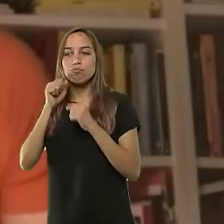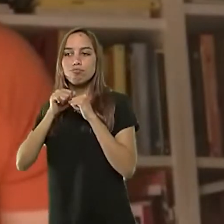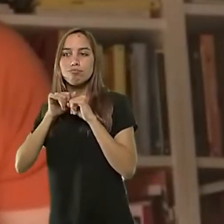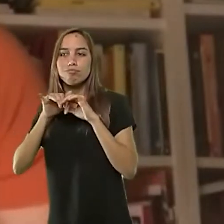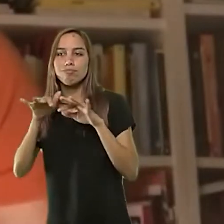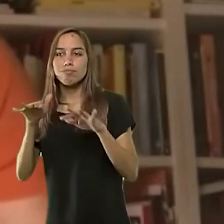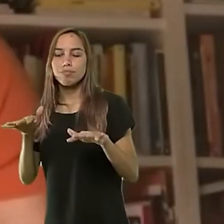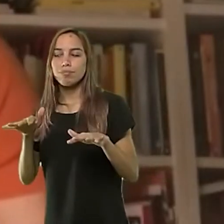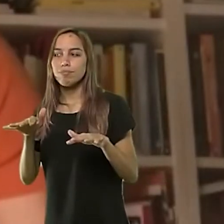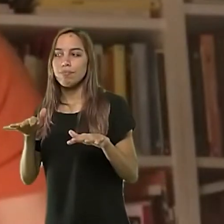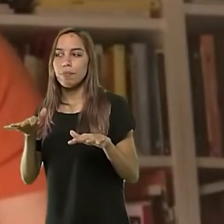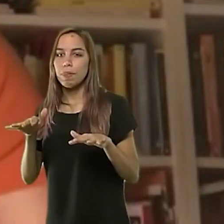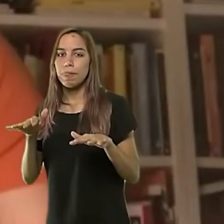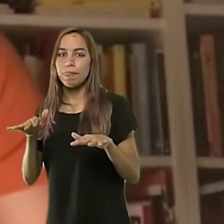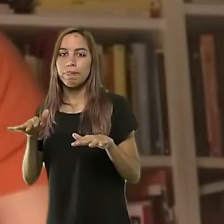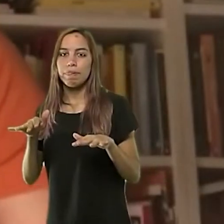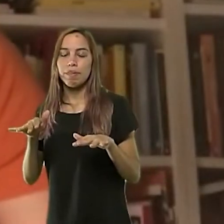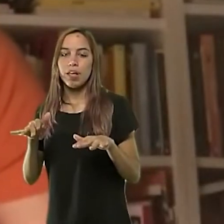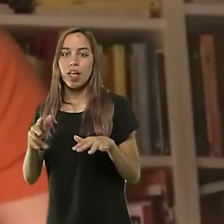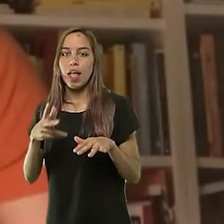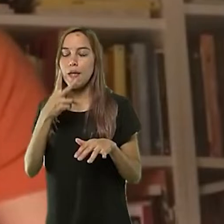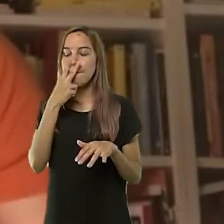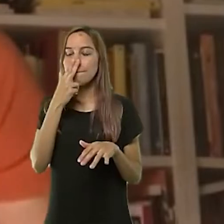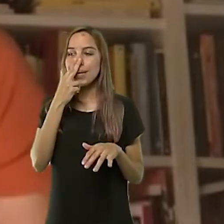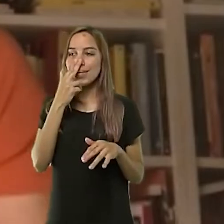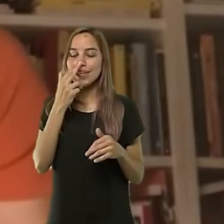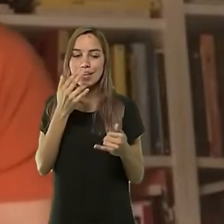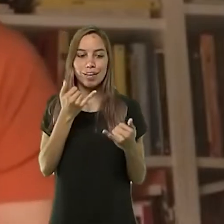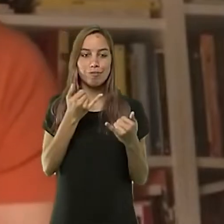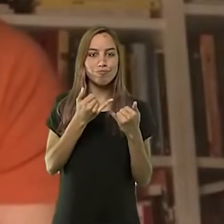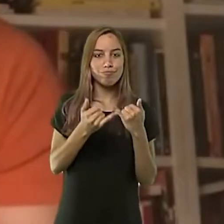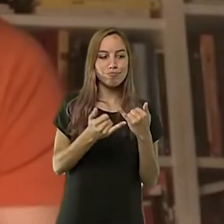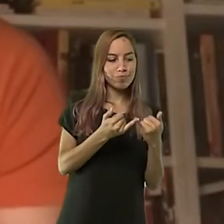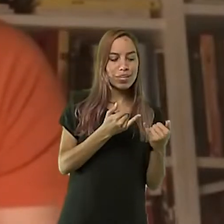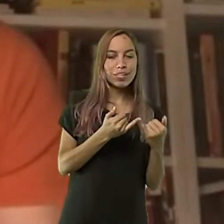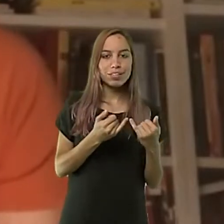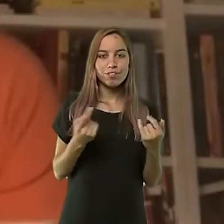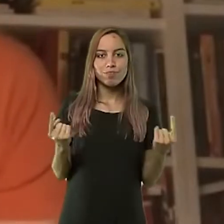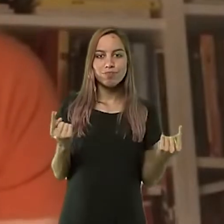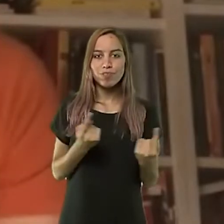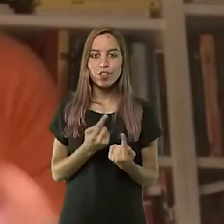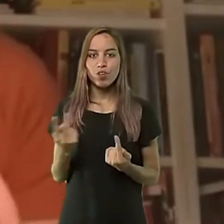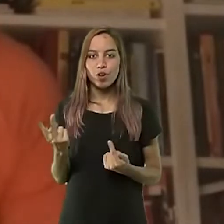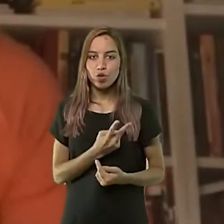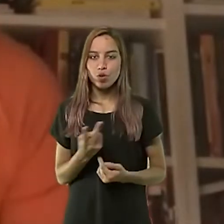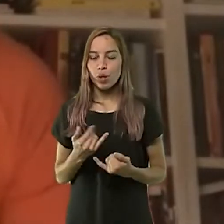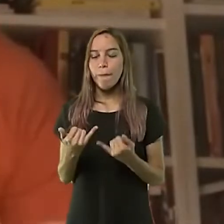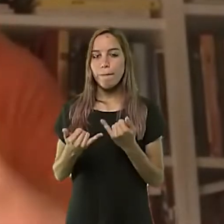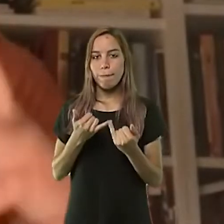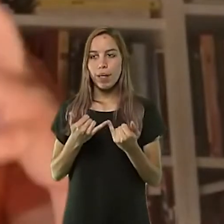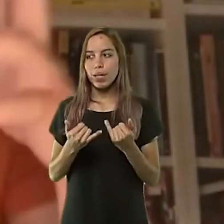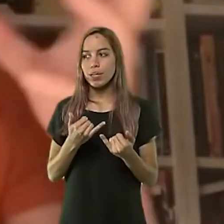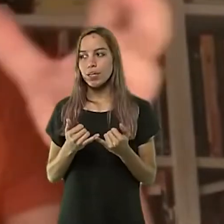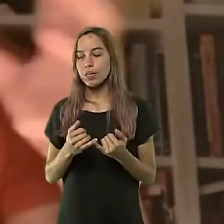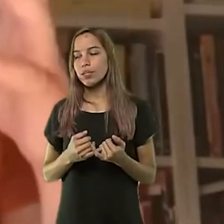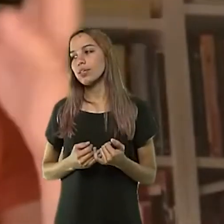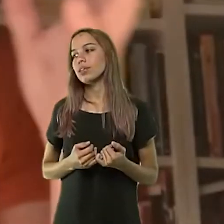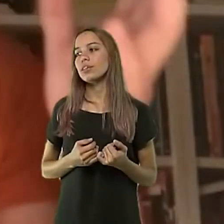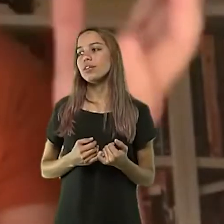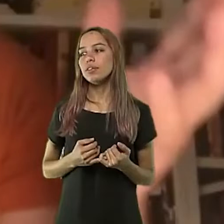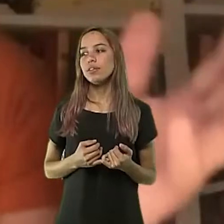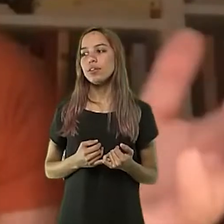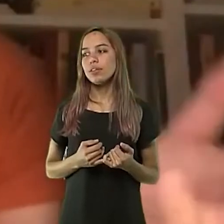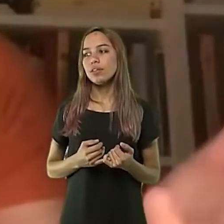ligadas à União Soviética e à própria União Soviética. Mas eles também tentaram fazer o mesmo com as artes, especialmente